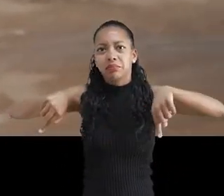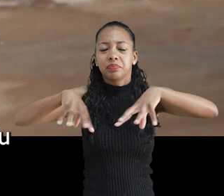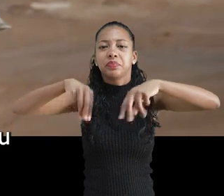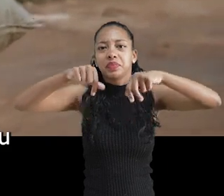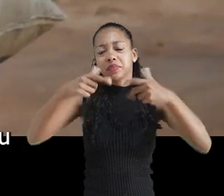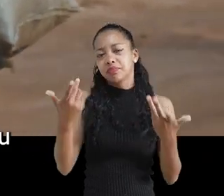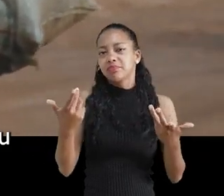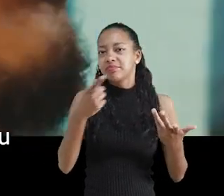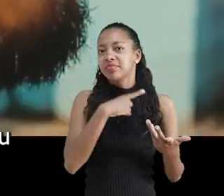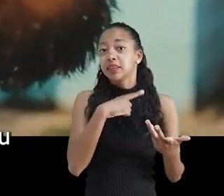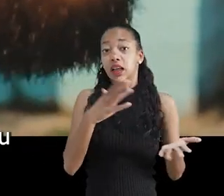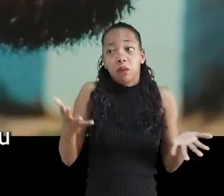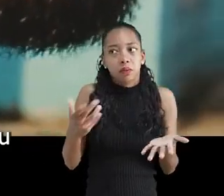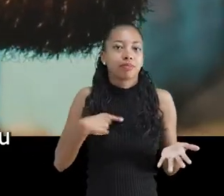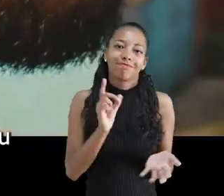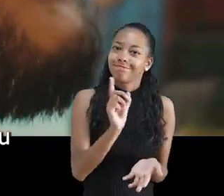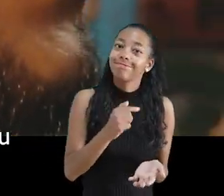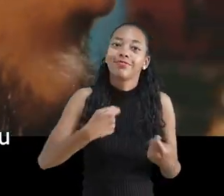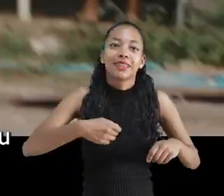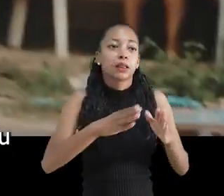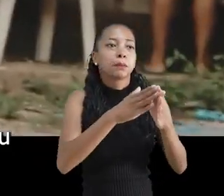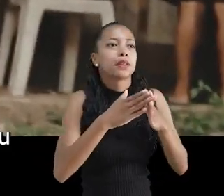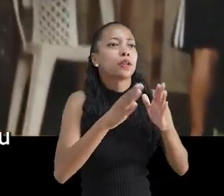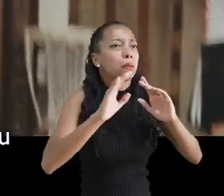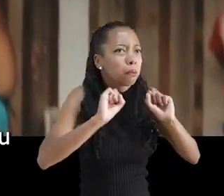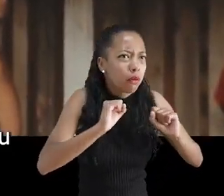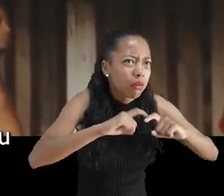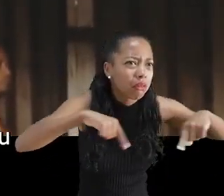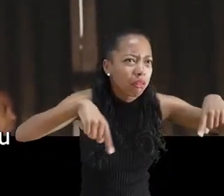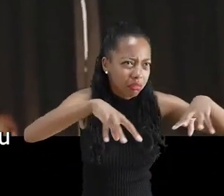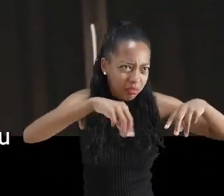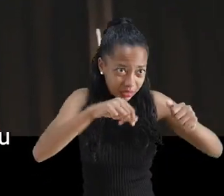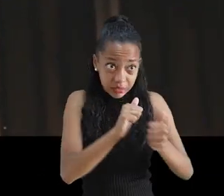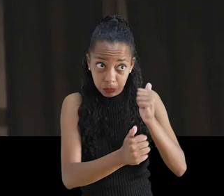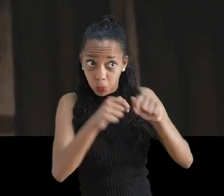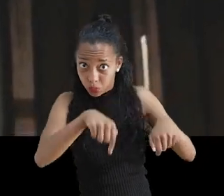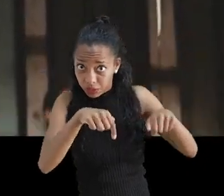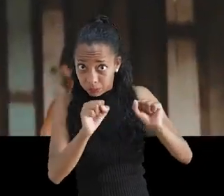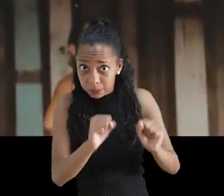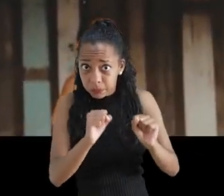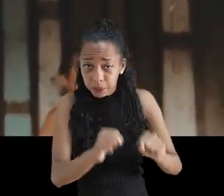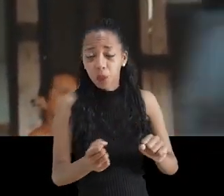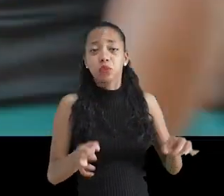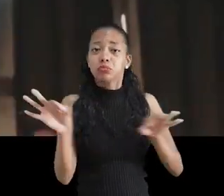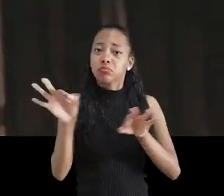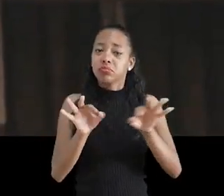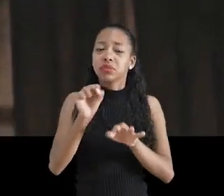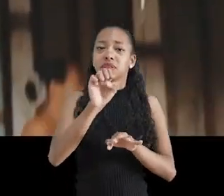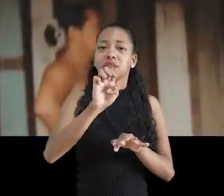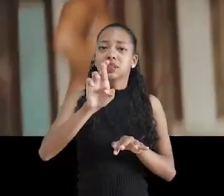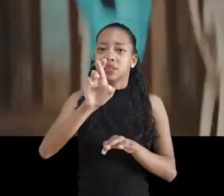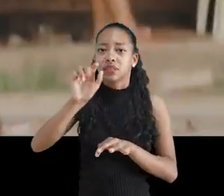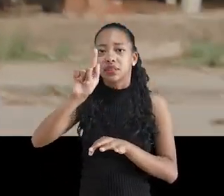sem ter problema nenhum mas hoje a gente tem que pedir a gente pediu esse pedaço de terra aqui terceiro né aí a gente montou ess serragem a gente vê